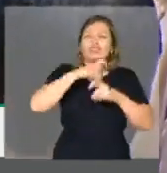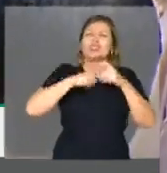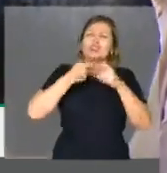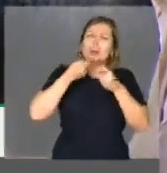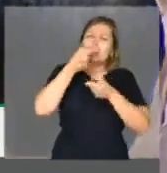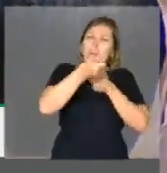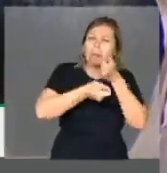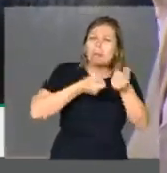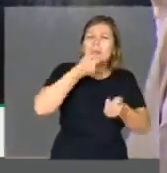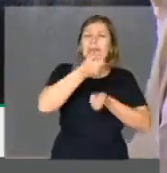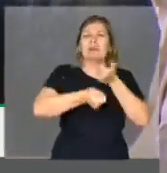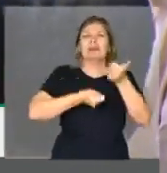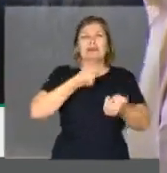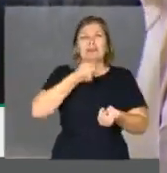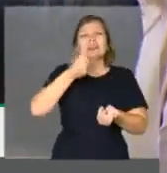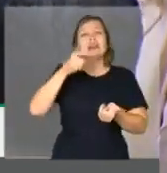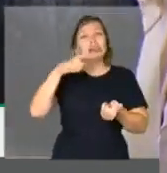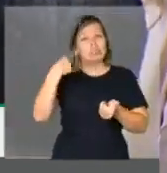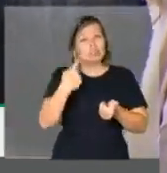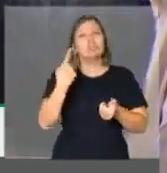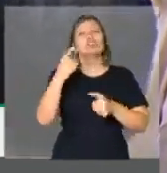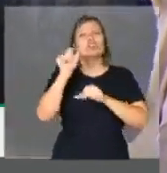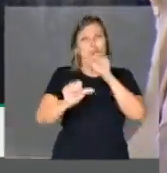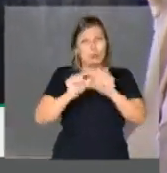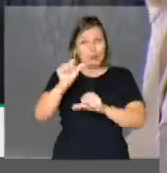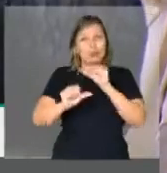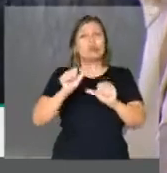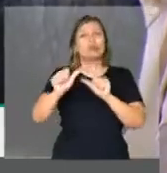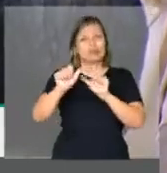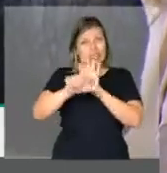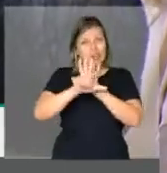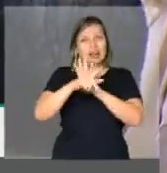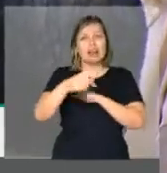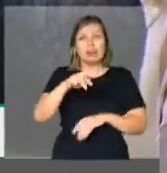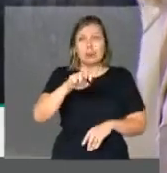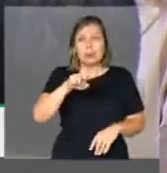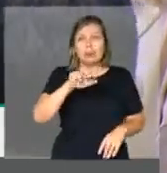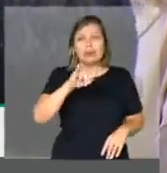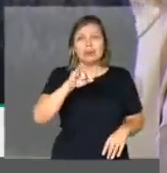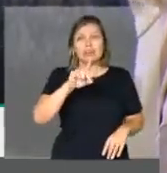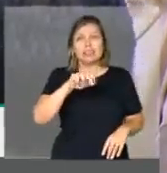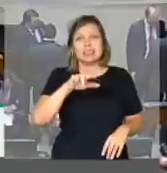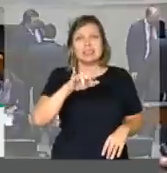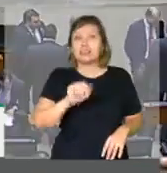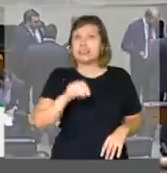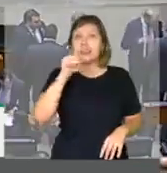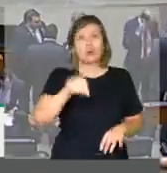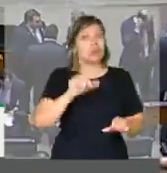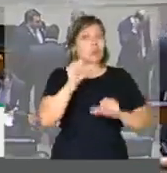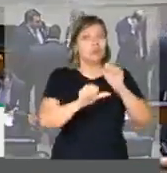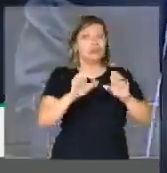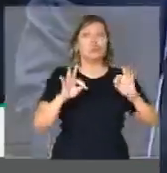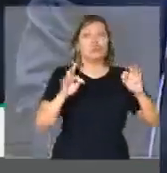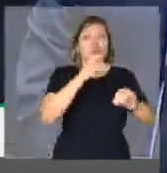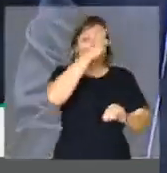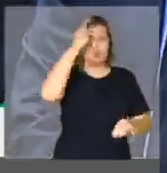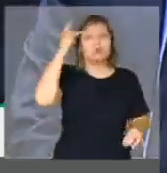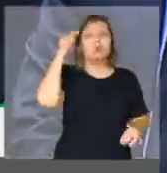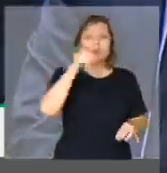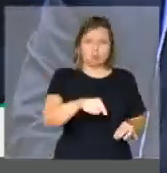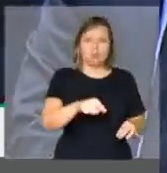A reforma da Previdência é a reforma para todos os que podem contribuir. E é a reforma que vai olhar pelos mais